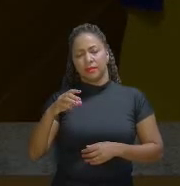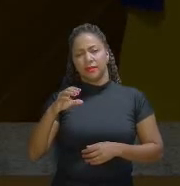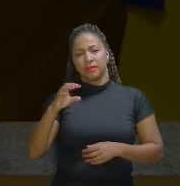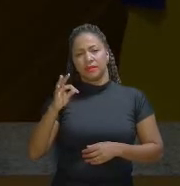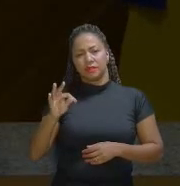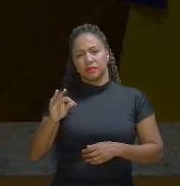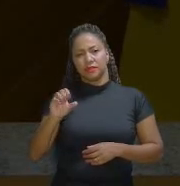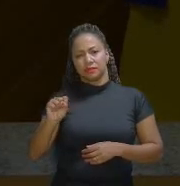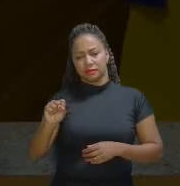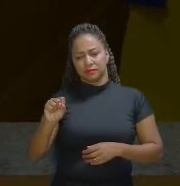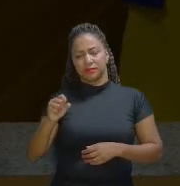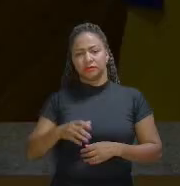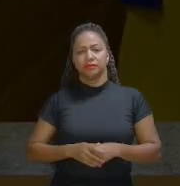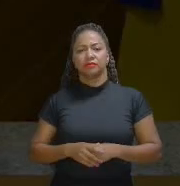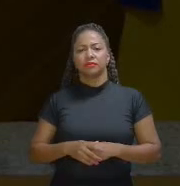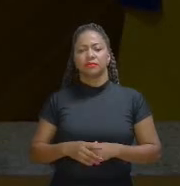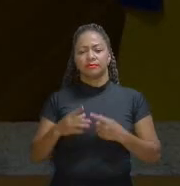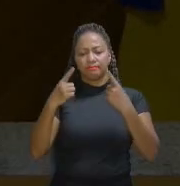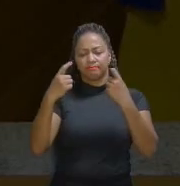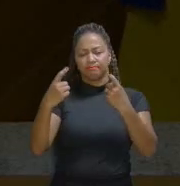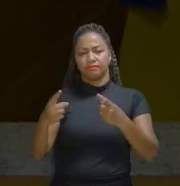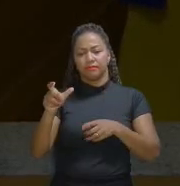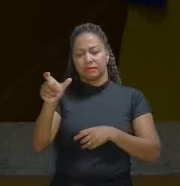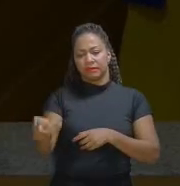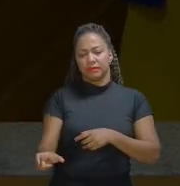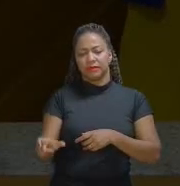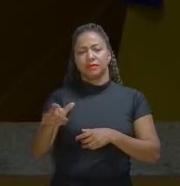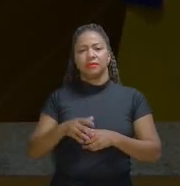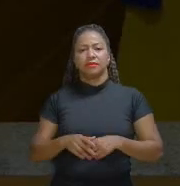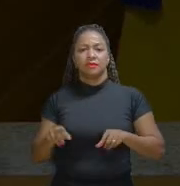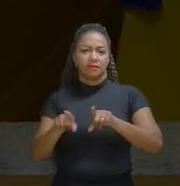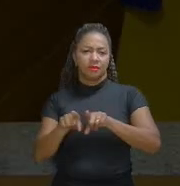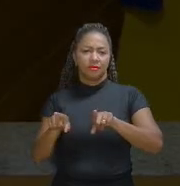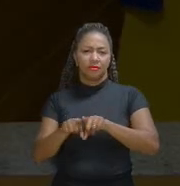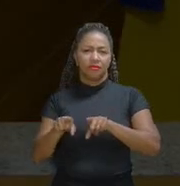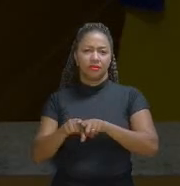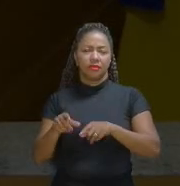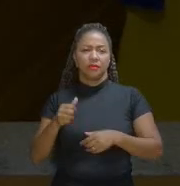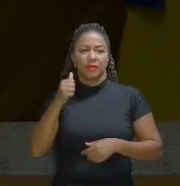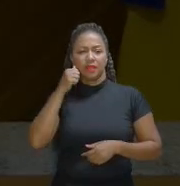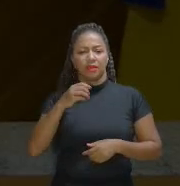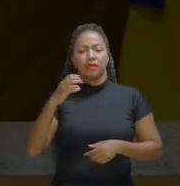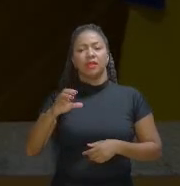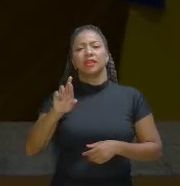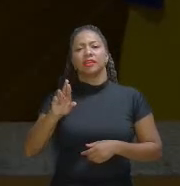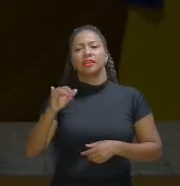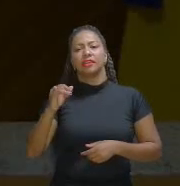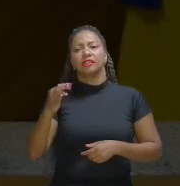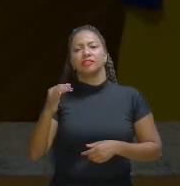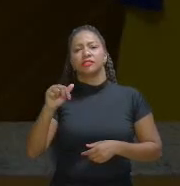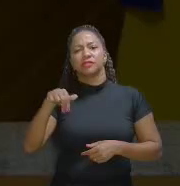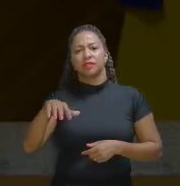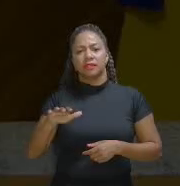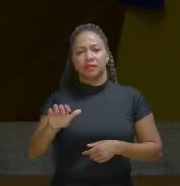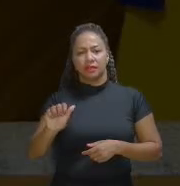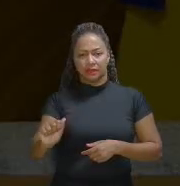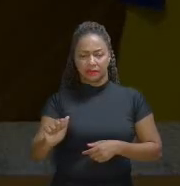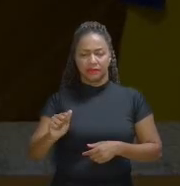Unificado, interessado Gianfranco Guzmão de Azevedo e também Cristiano Augusto Teixeira de Souza.